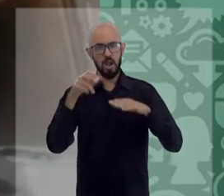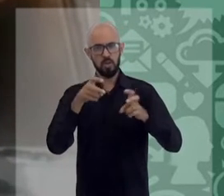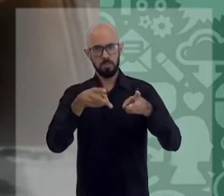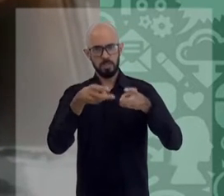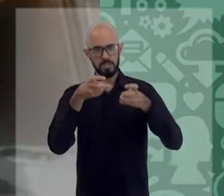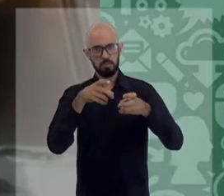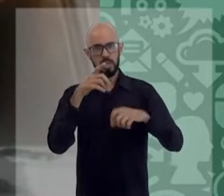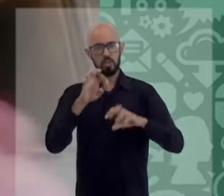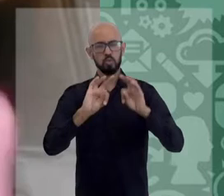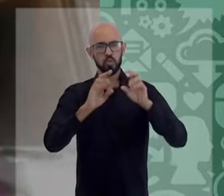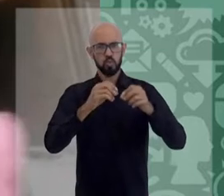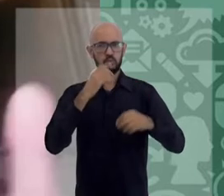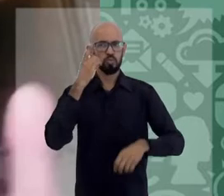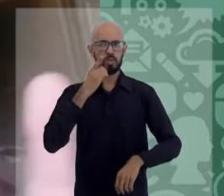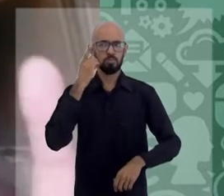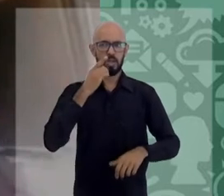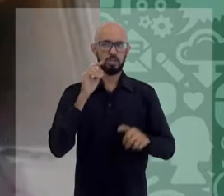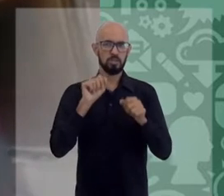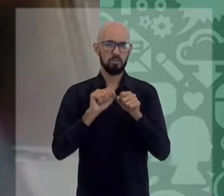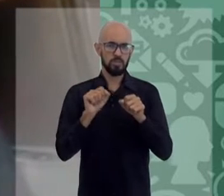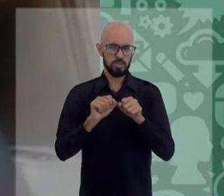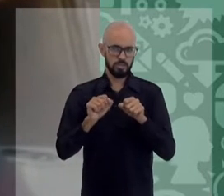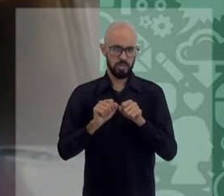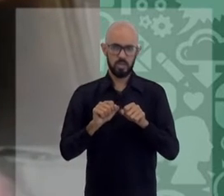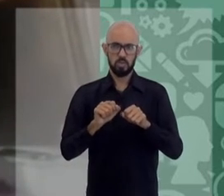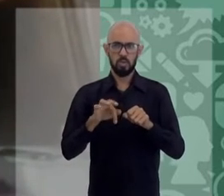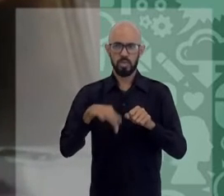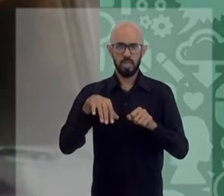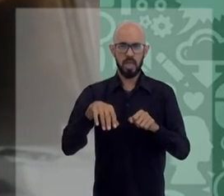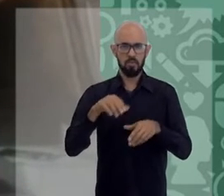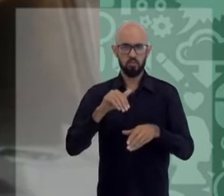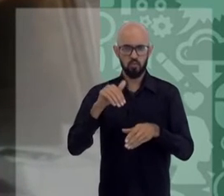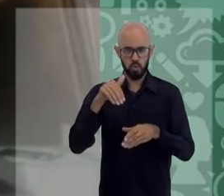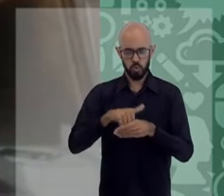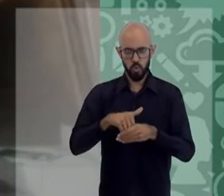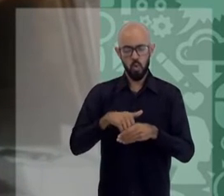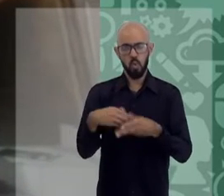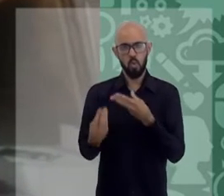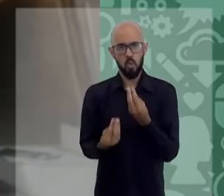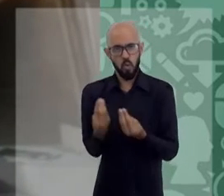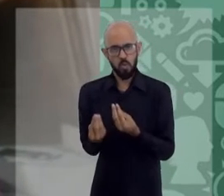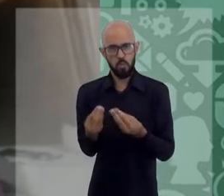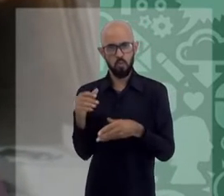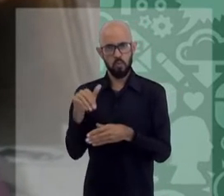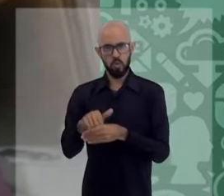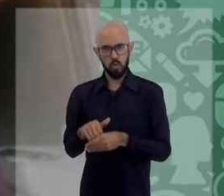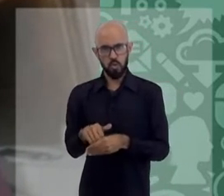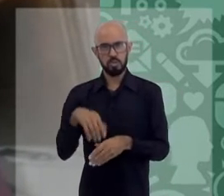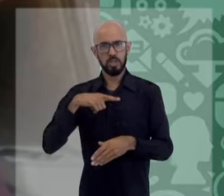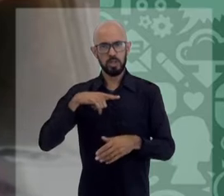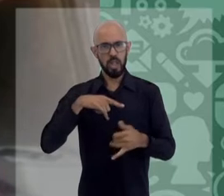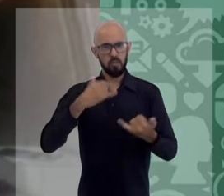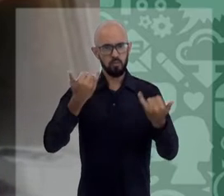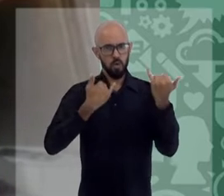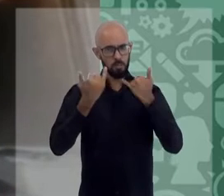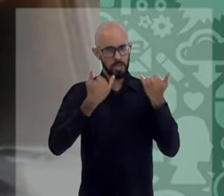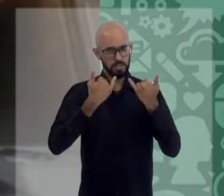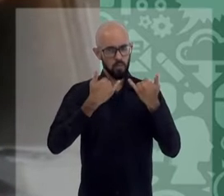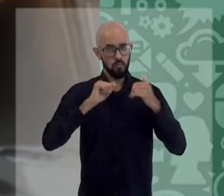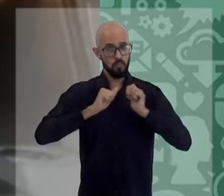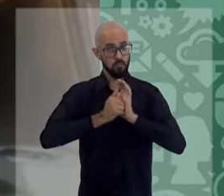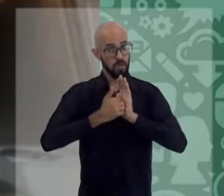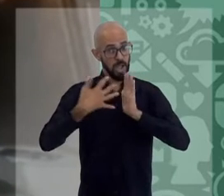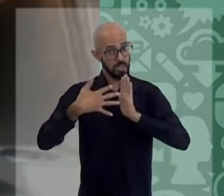as votações, sobre aquilo que os deputados discutiram, quem votou, de que maneira. Você tem muitas fontes de